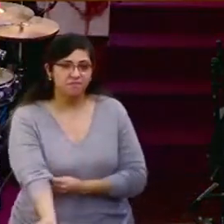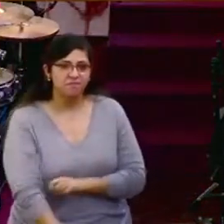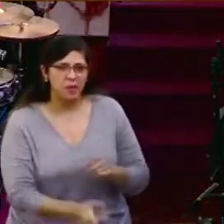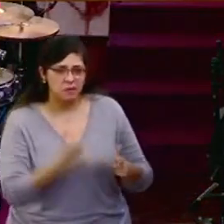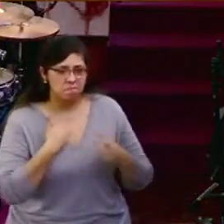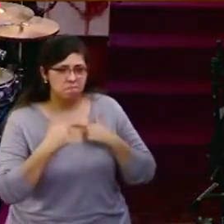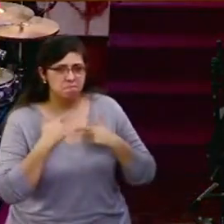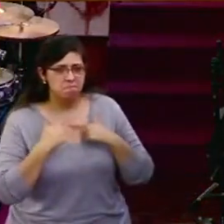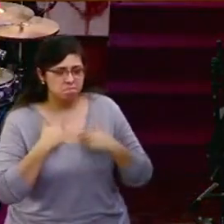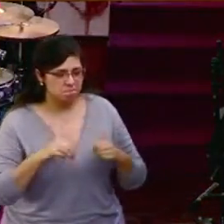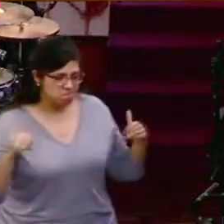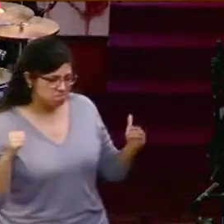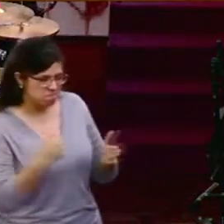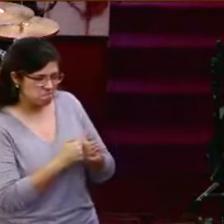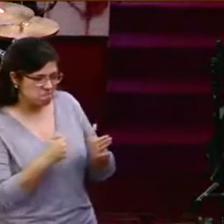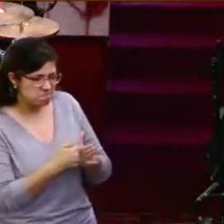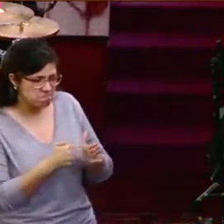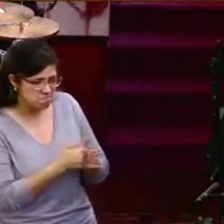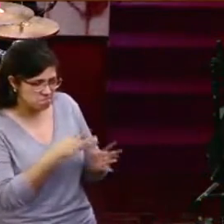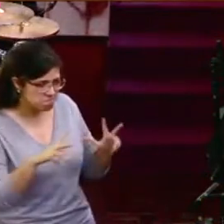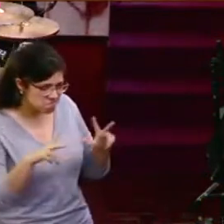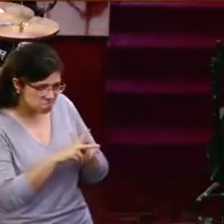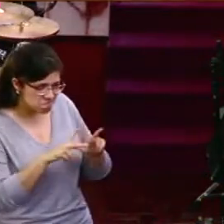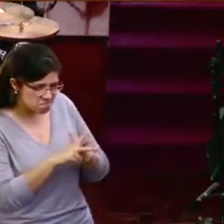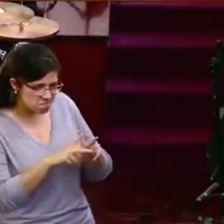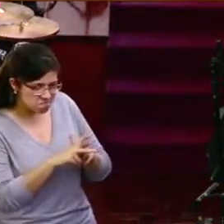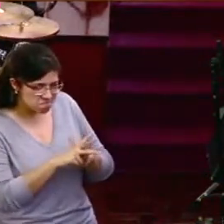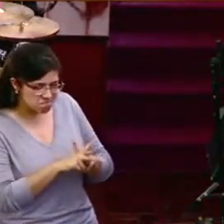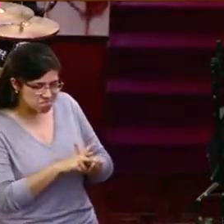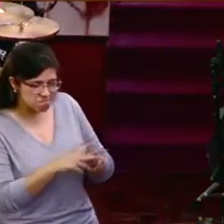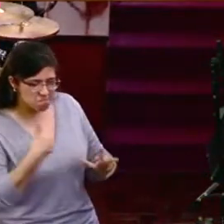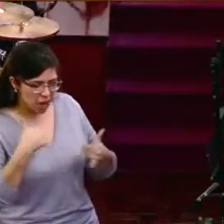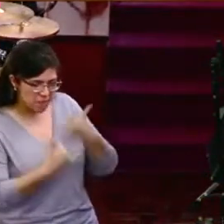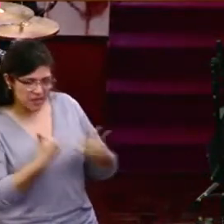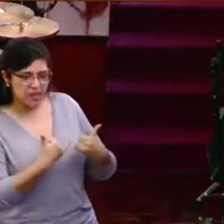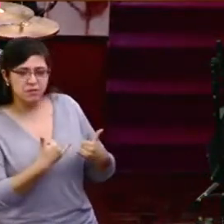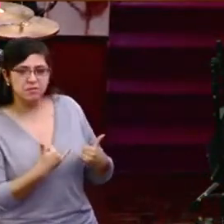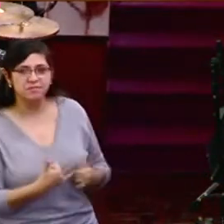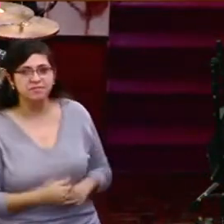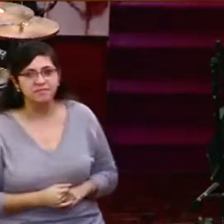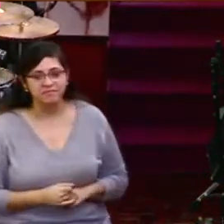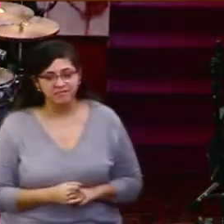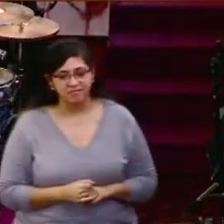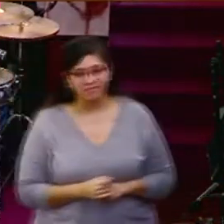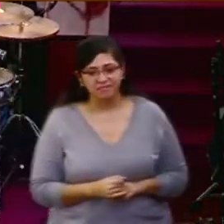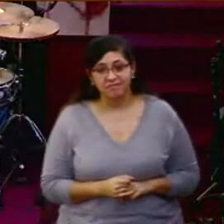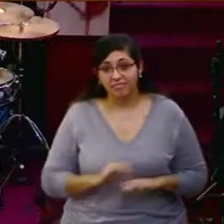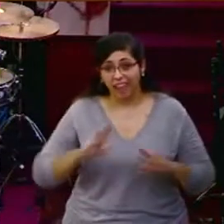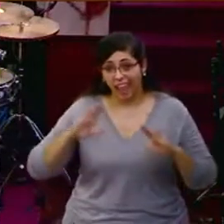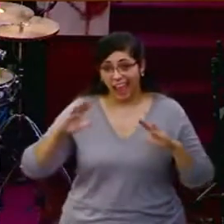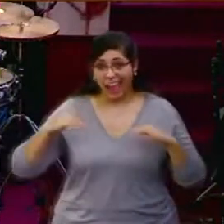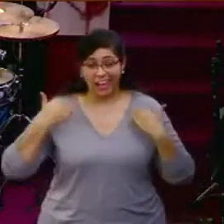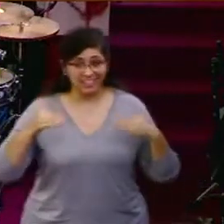ir derrubar empurrar e tomar de volta seu presente quando a alegria está